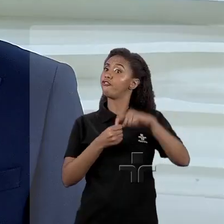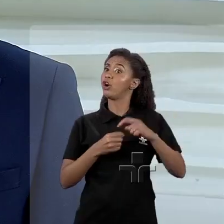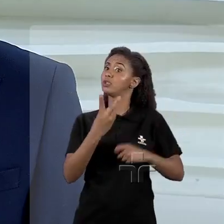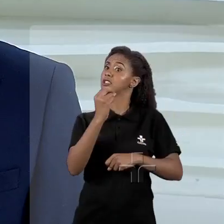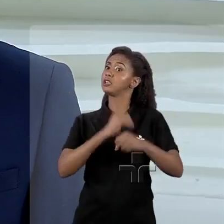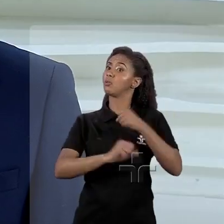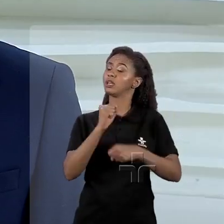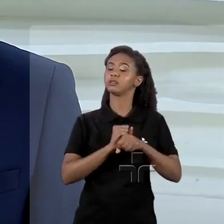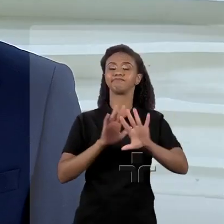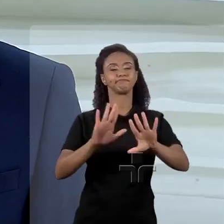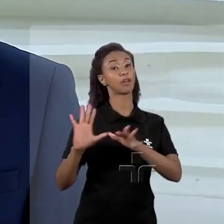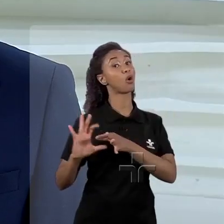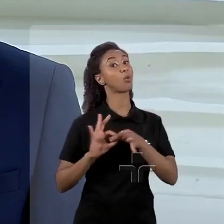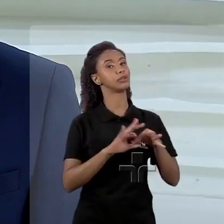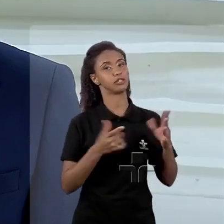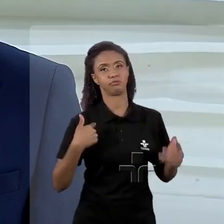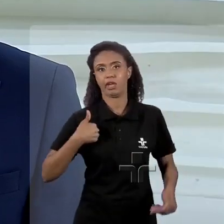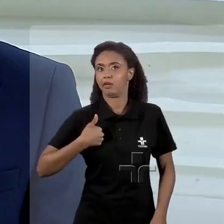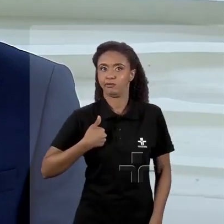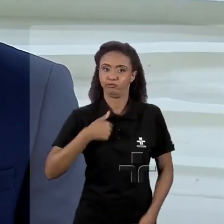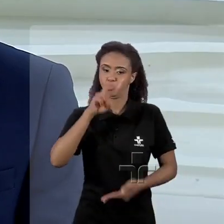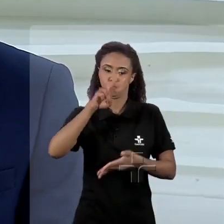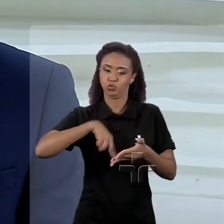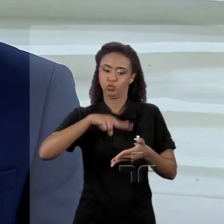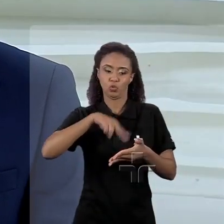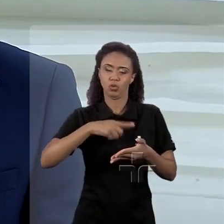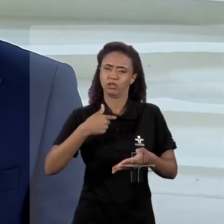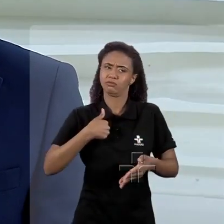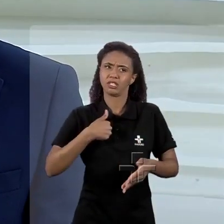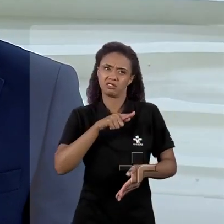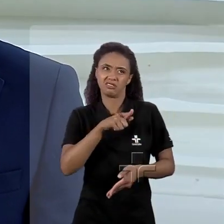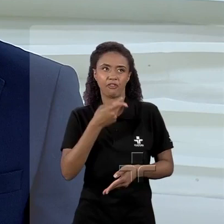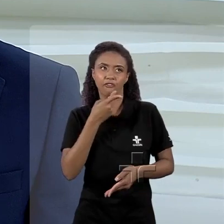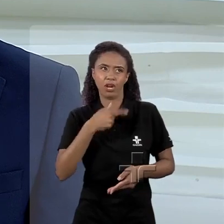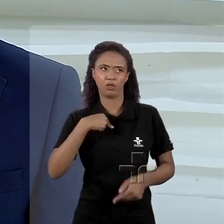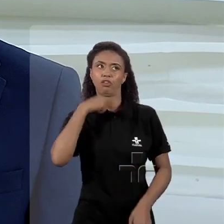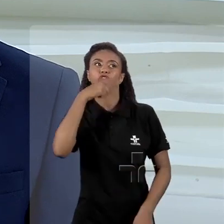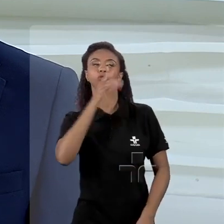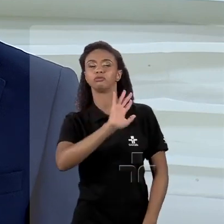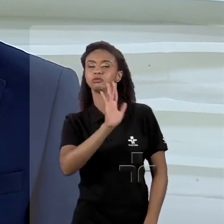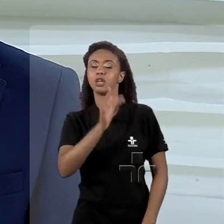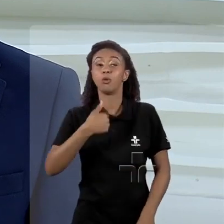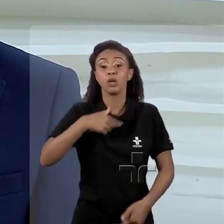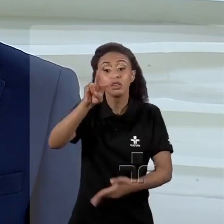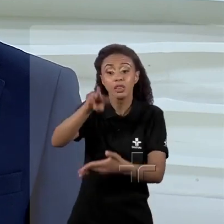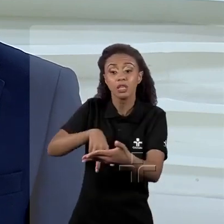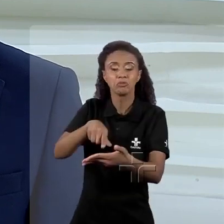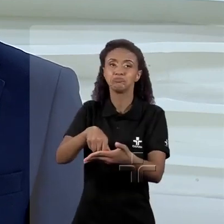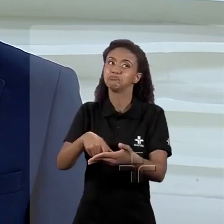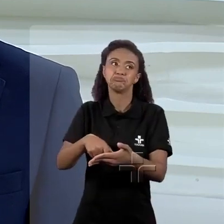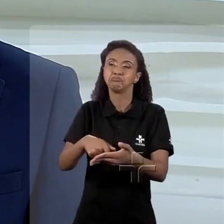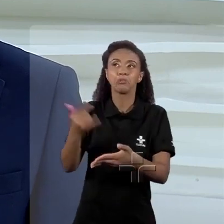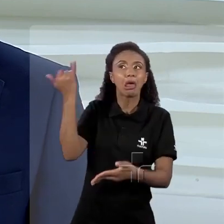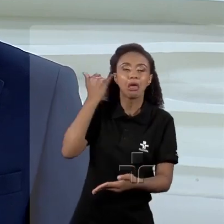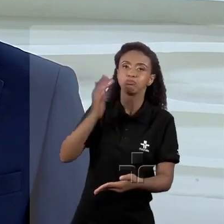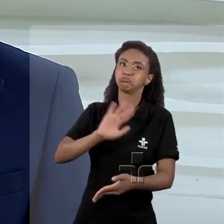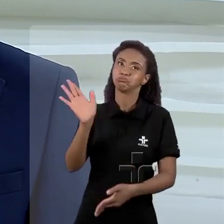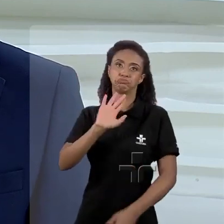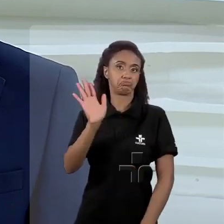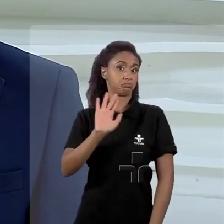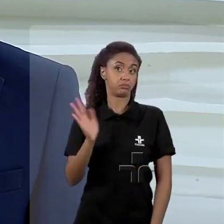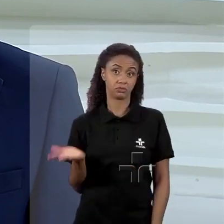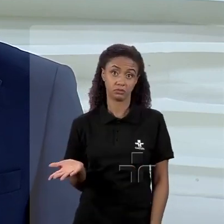ver o contexto. Eu, sinceramente, não li, não estou duvidando do que você está falando, mas eu não li essa declaração ou ouvi essa declaração. O que eu ouvi